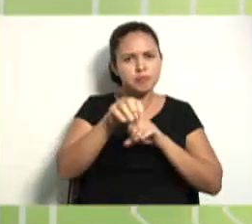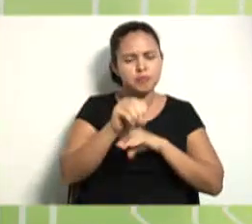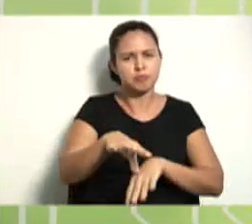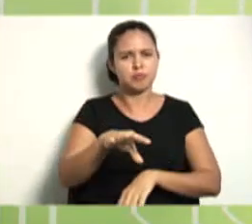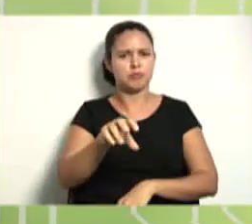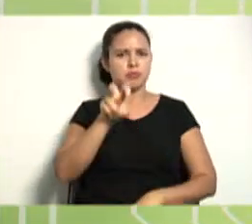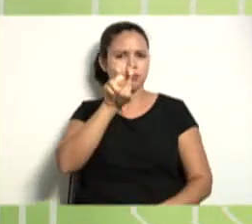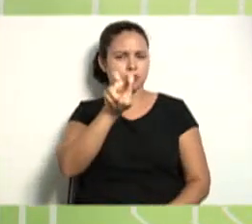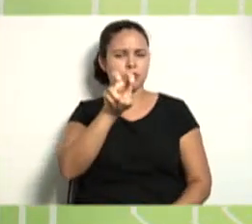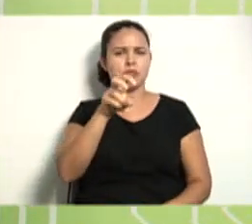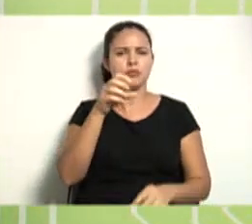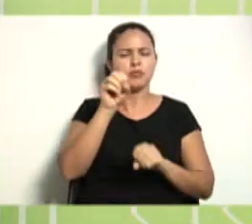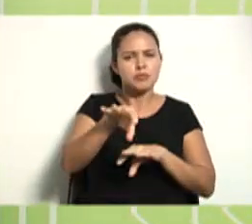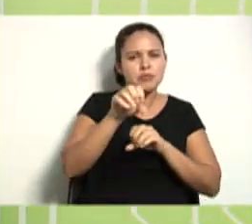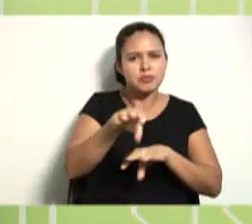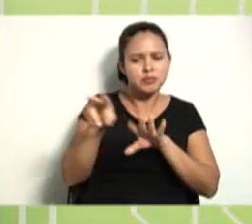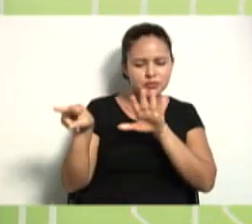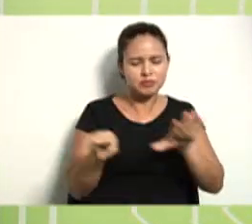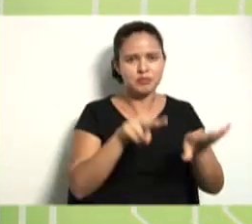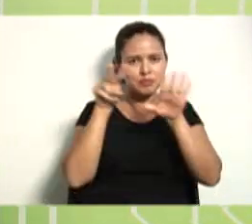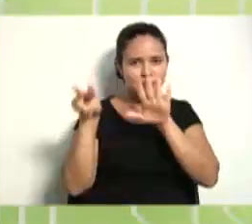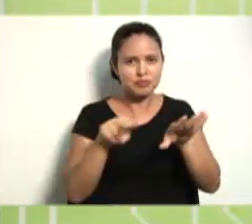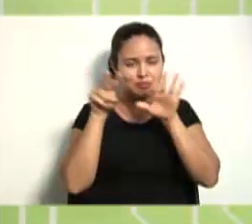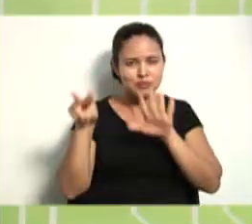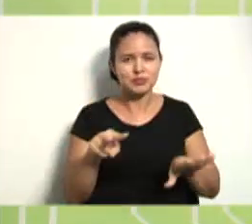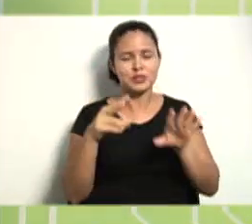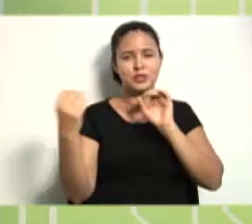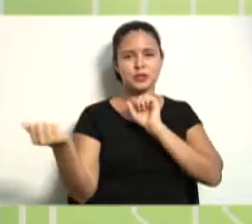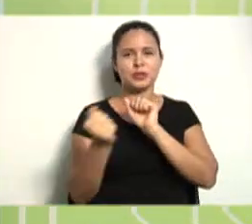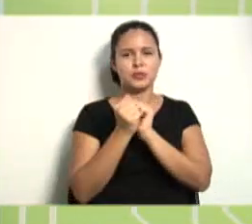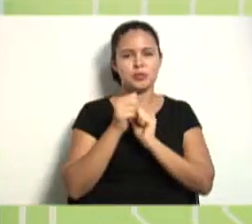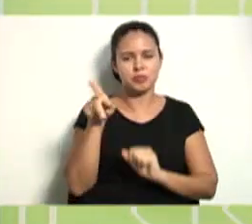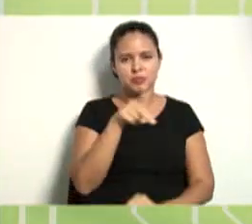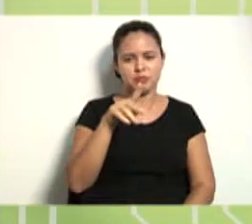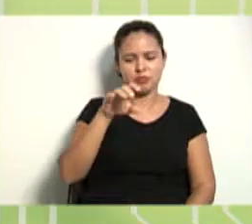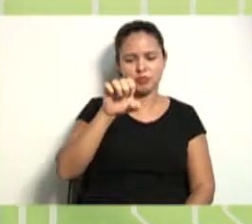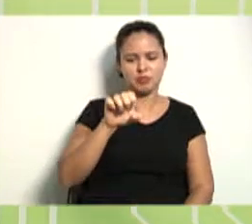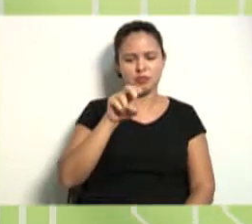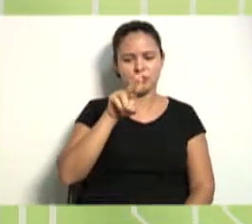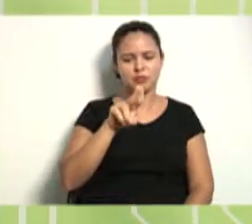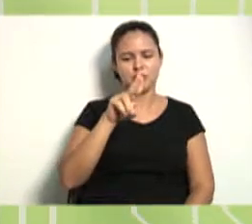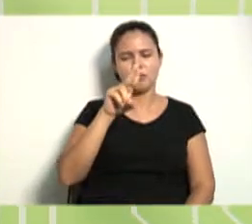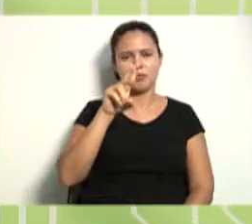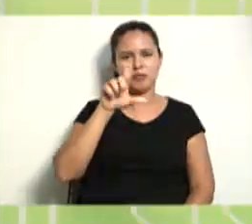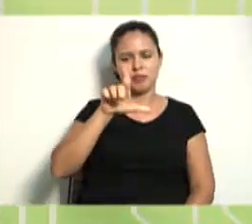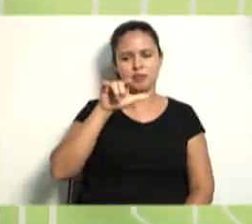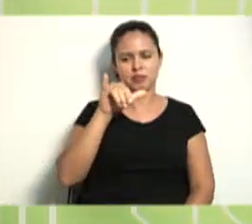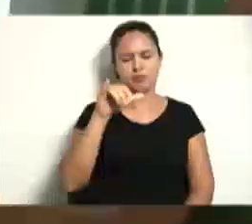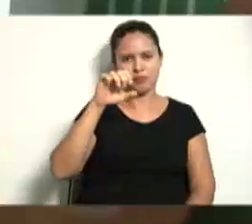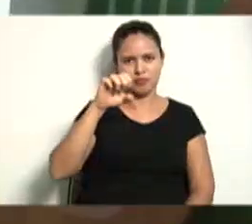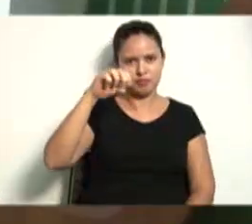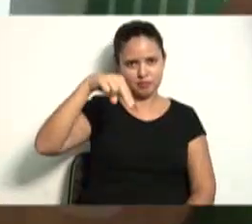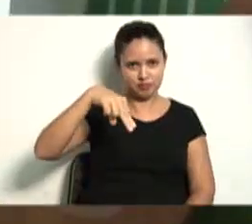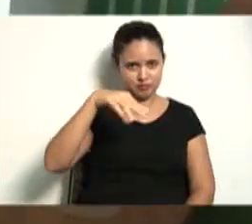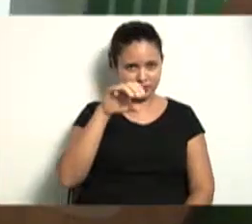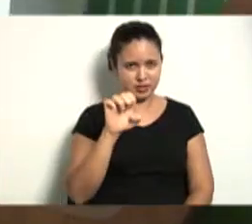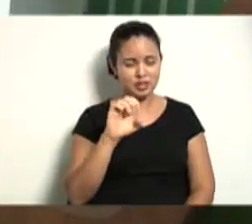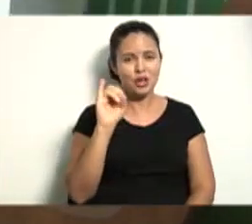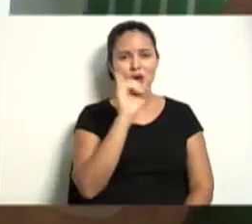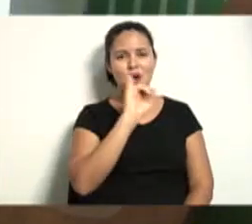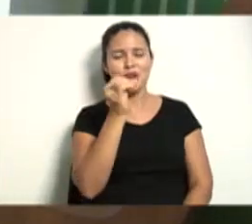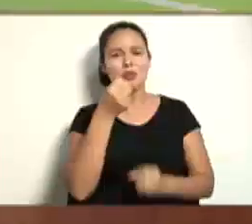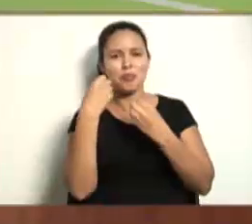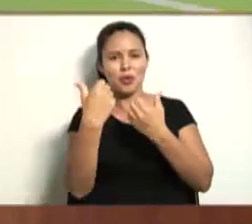com todos vocês. Não estarei sozinha, estarei com o professor Euliene, que vai me ajudar. Oi, professor.